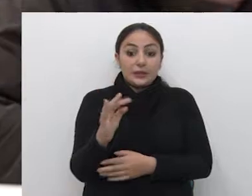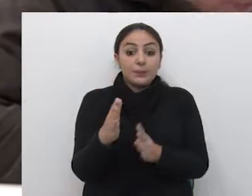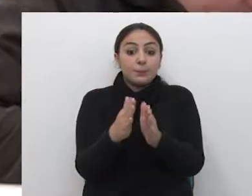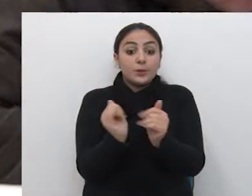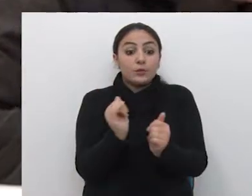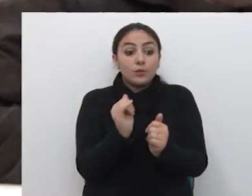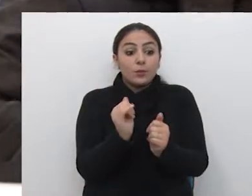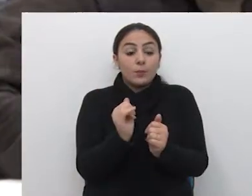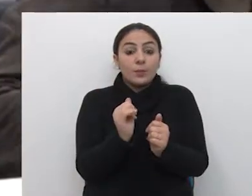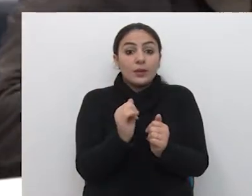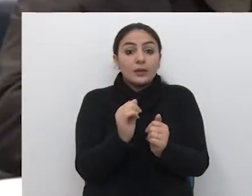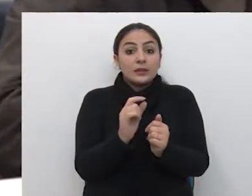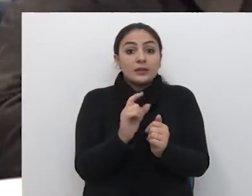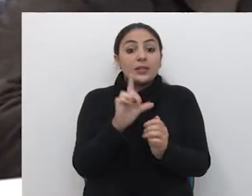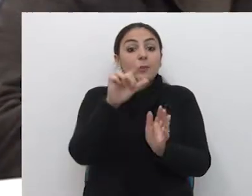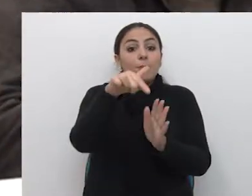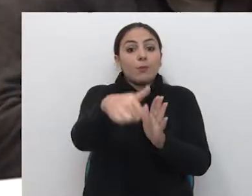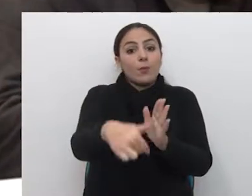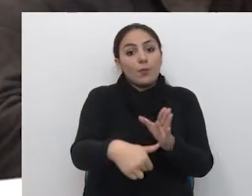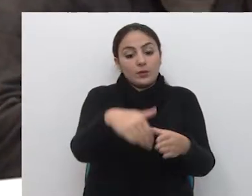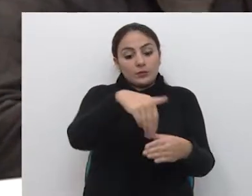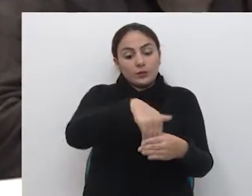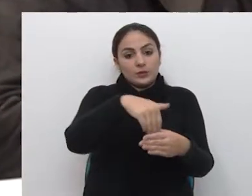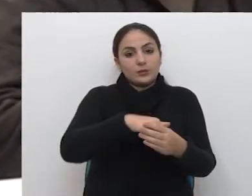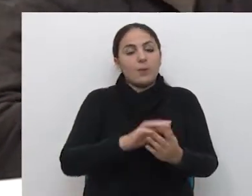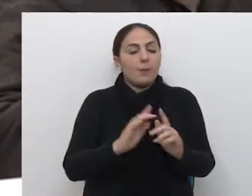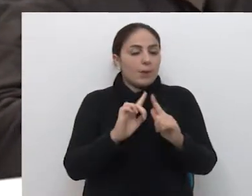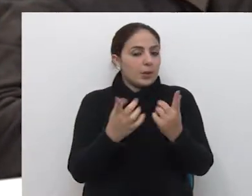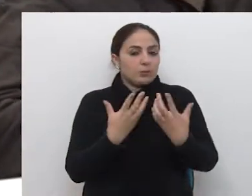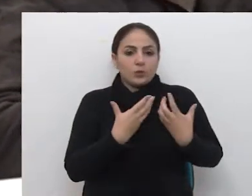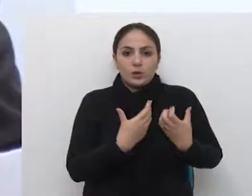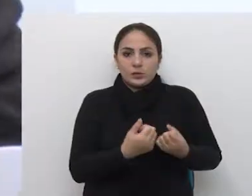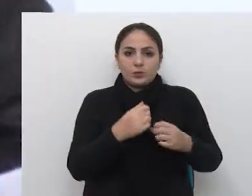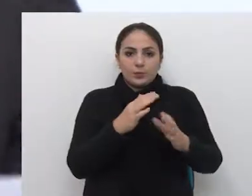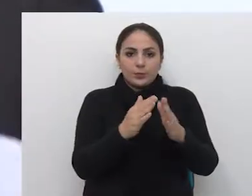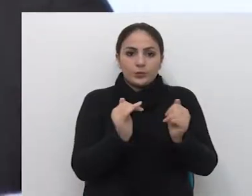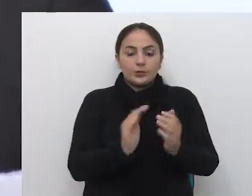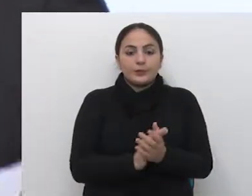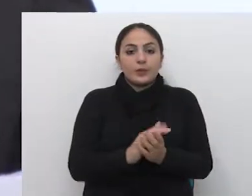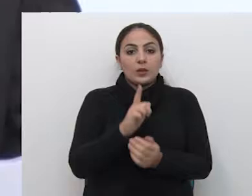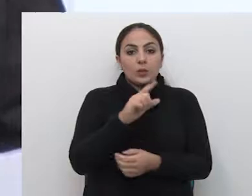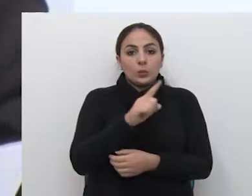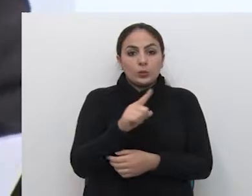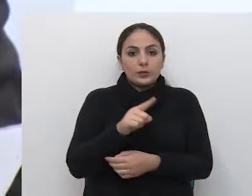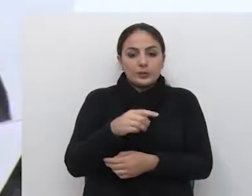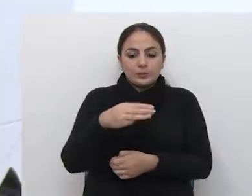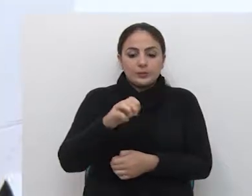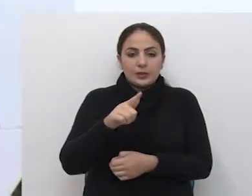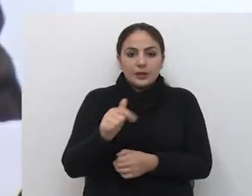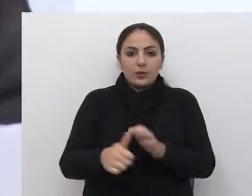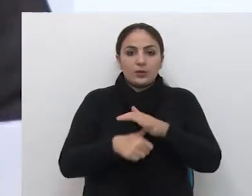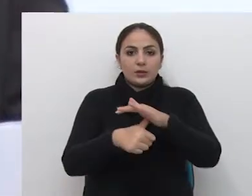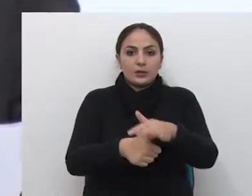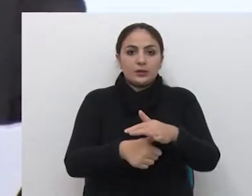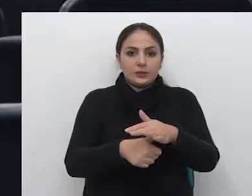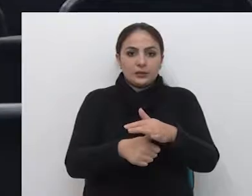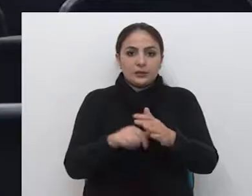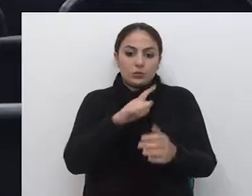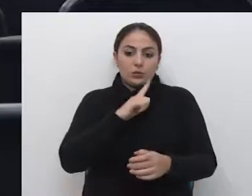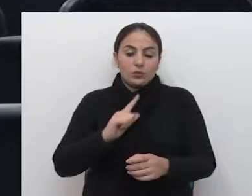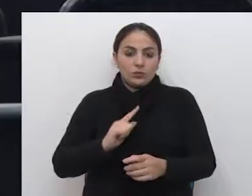solicitou o adiamento da votação, mas o pedido não foi acatado. Luiz Miguel Chais, líder da